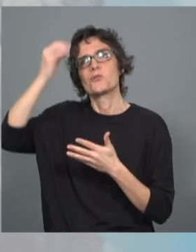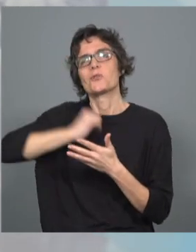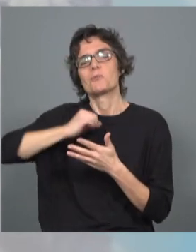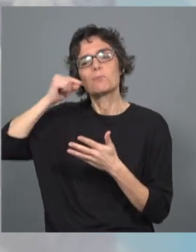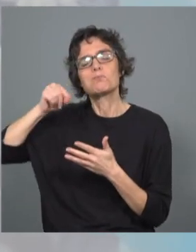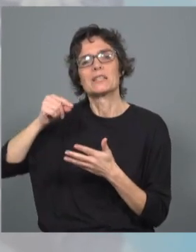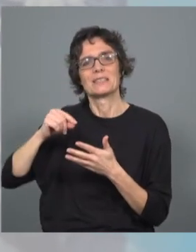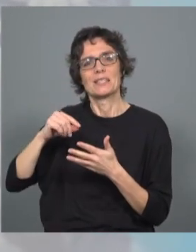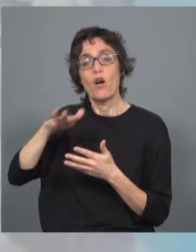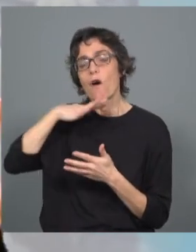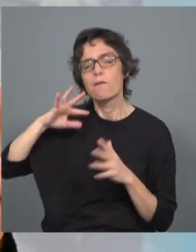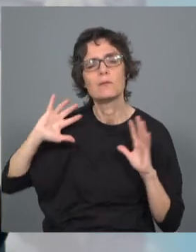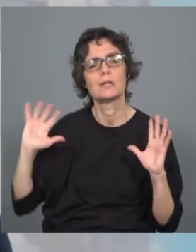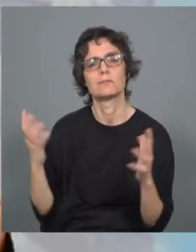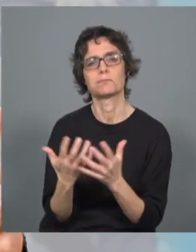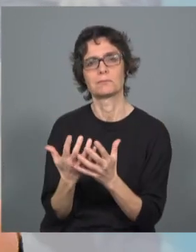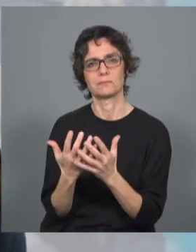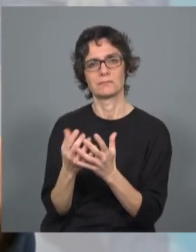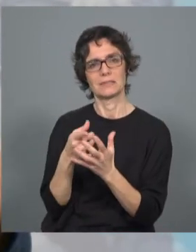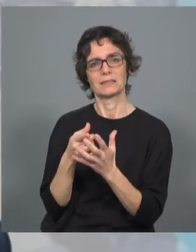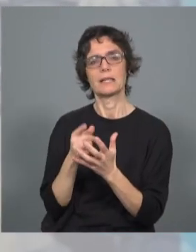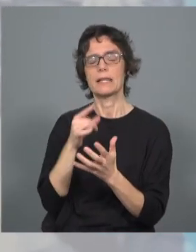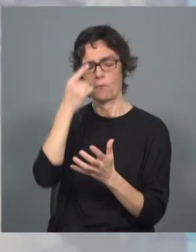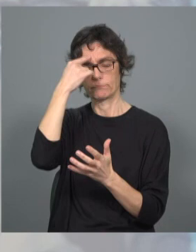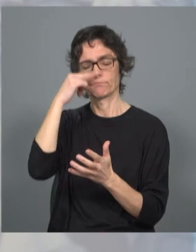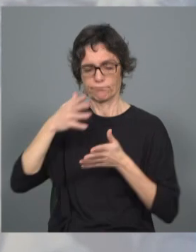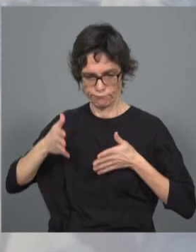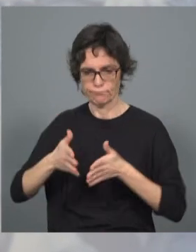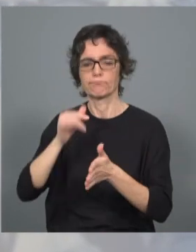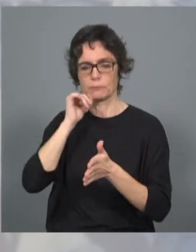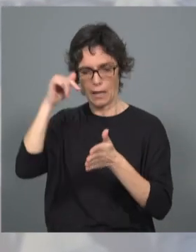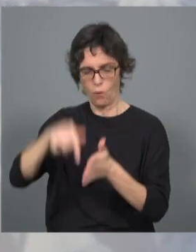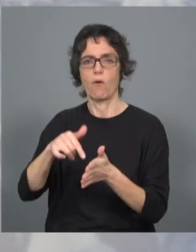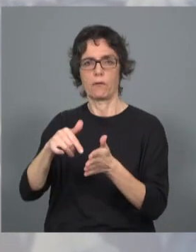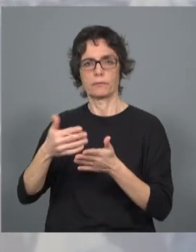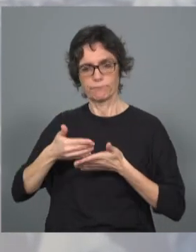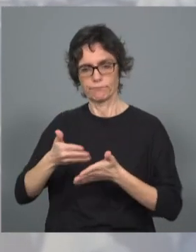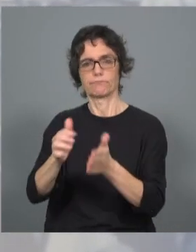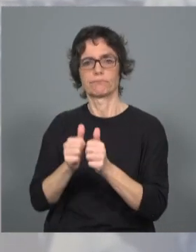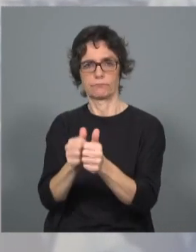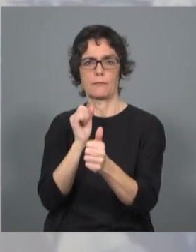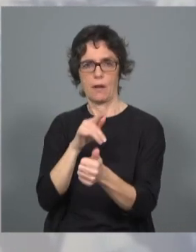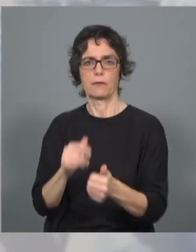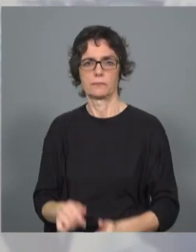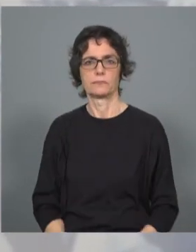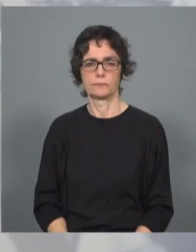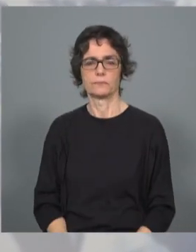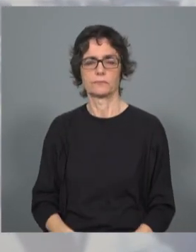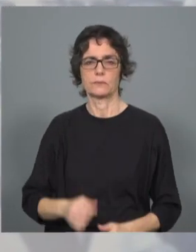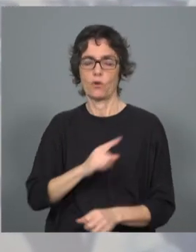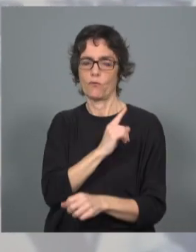sua totalidade e na sua profundidade, eu achei que então que sim, esse seria o momento de avançar e